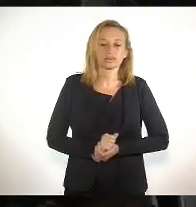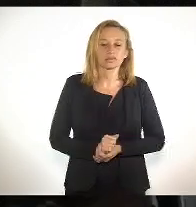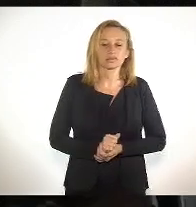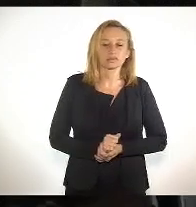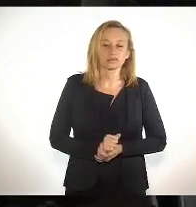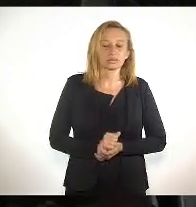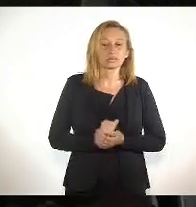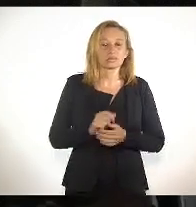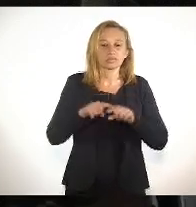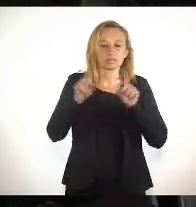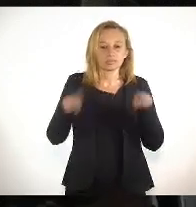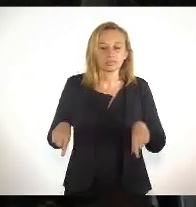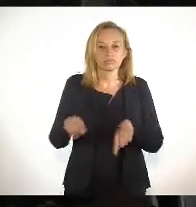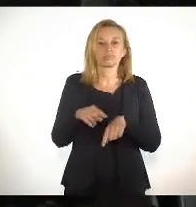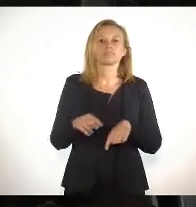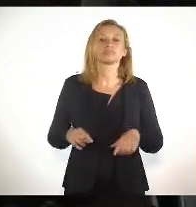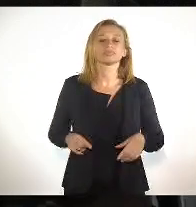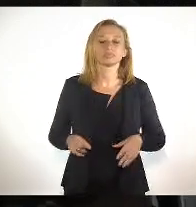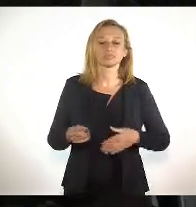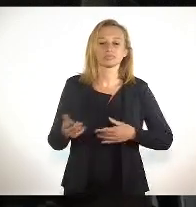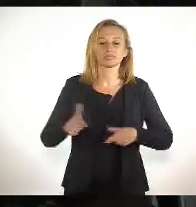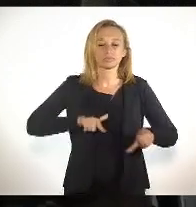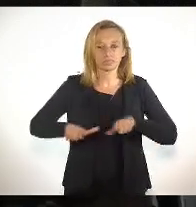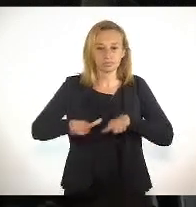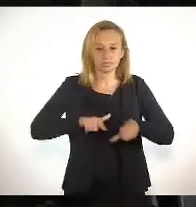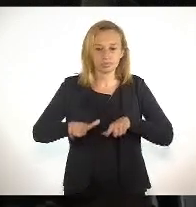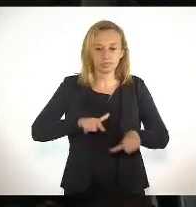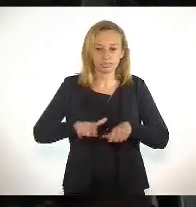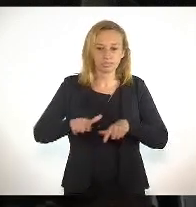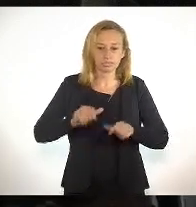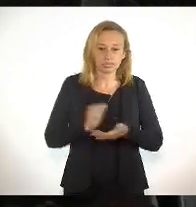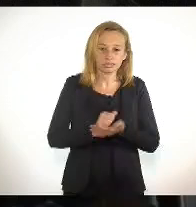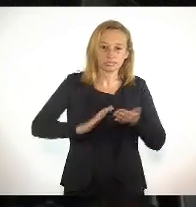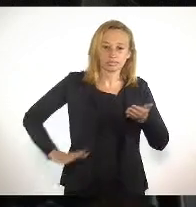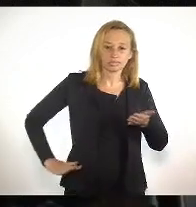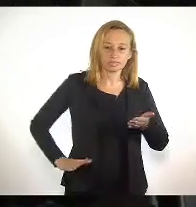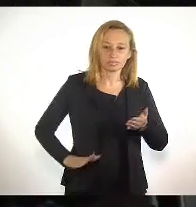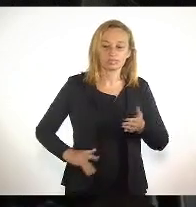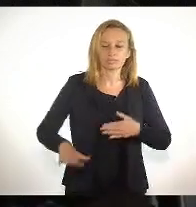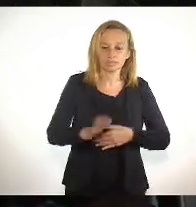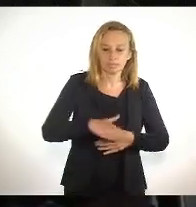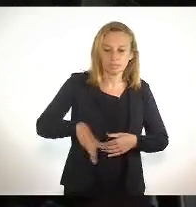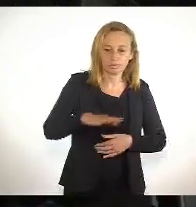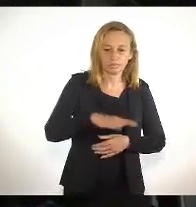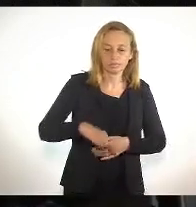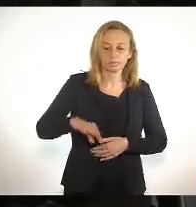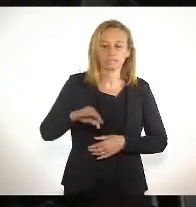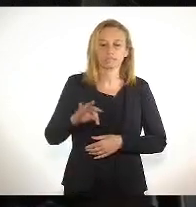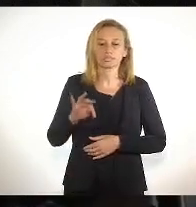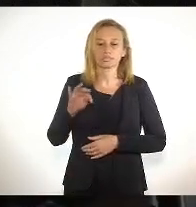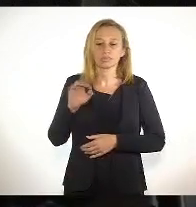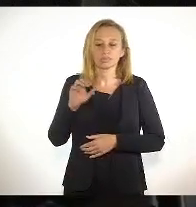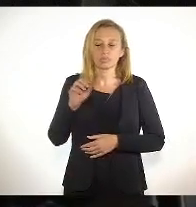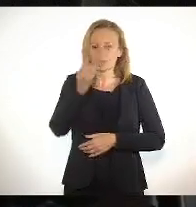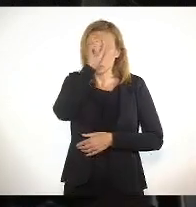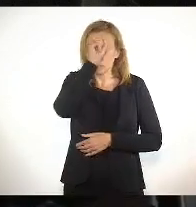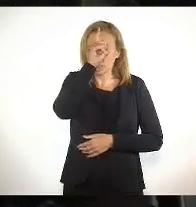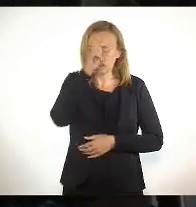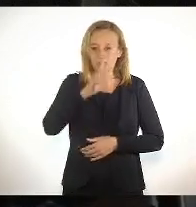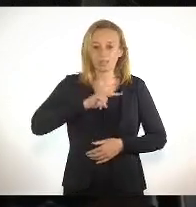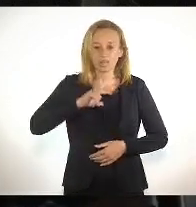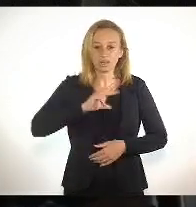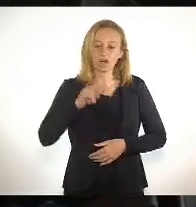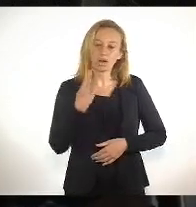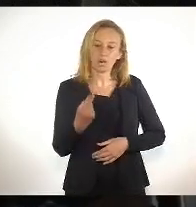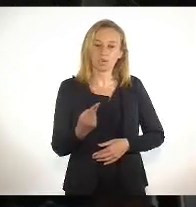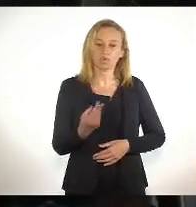que os servidores, empregados e trabalhadores que desempenham atividades junto à rede hospitalar, pública ou privada, deverão ser submetidos a